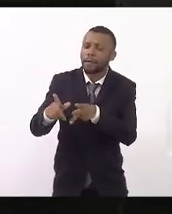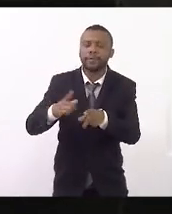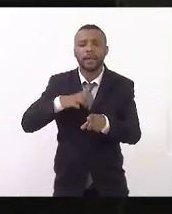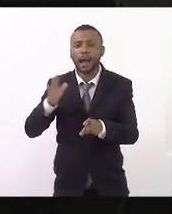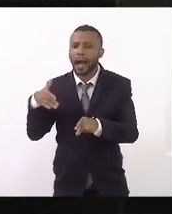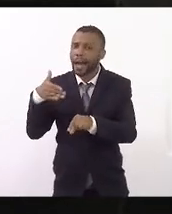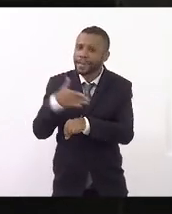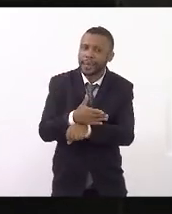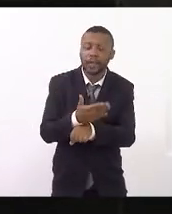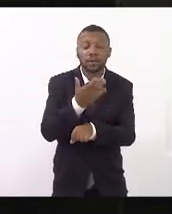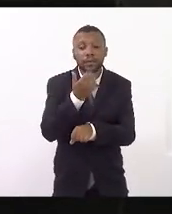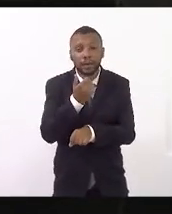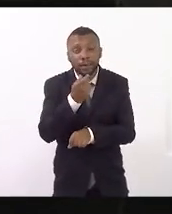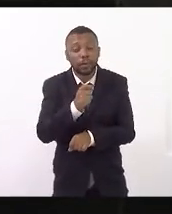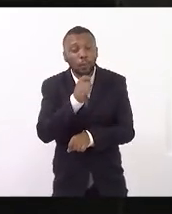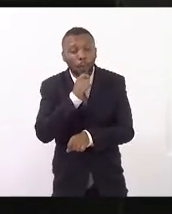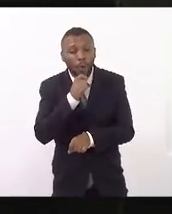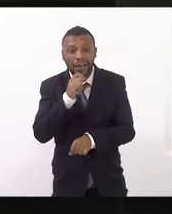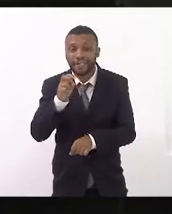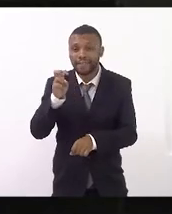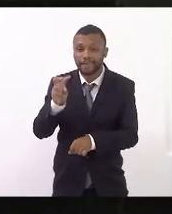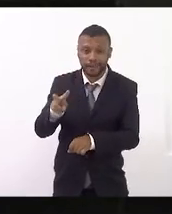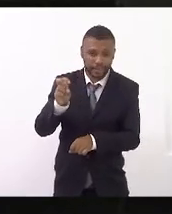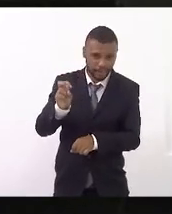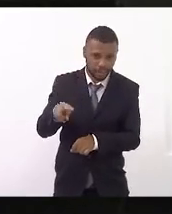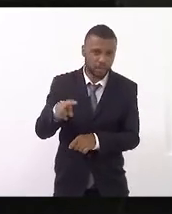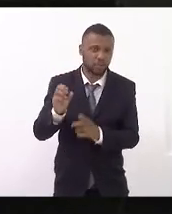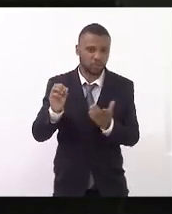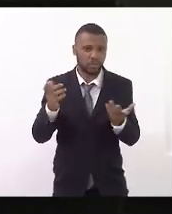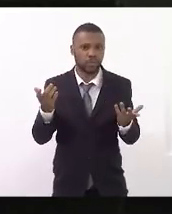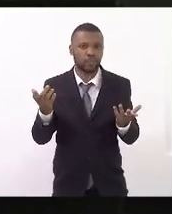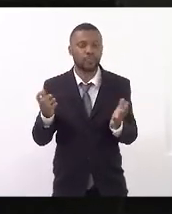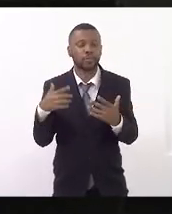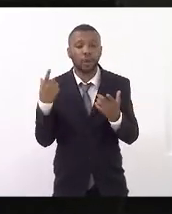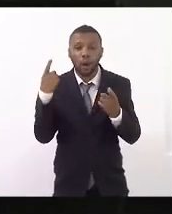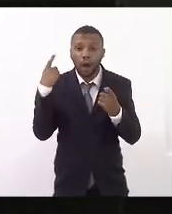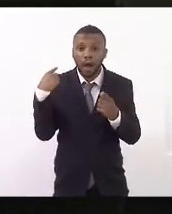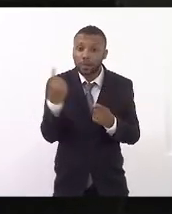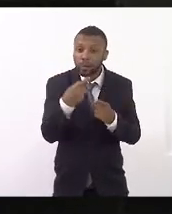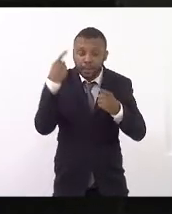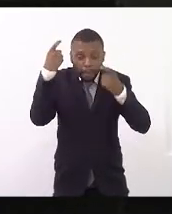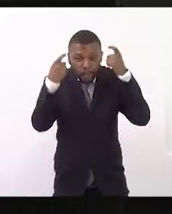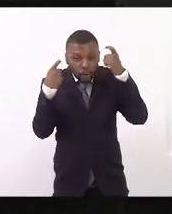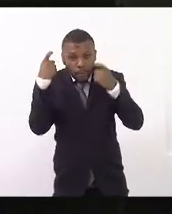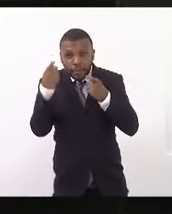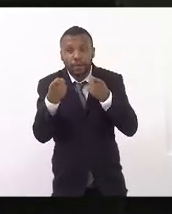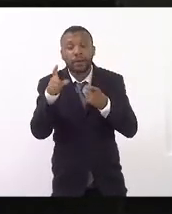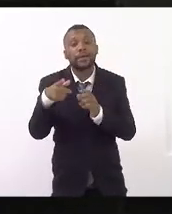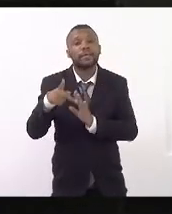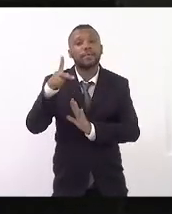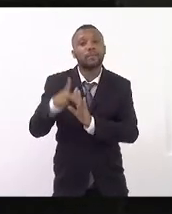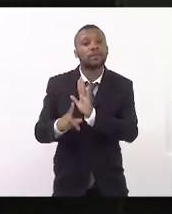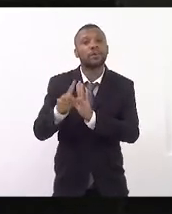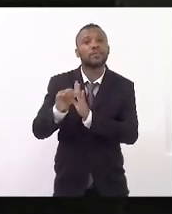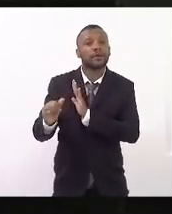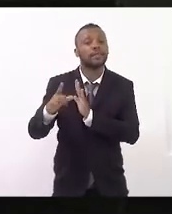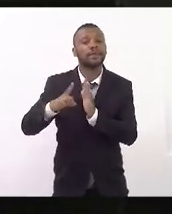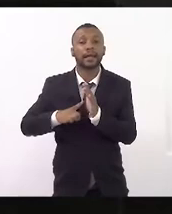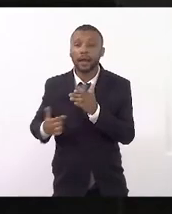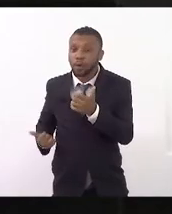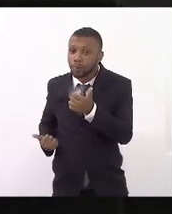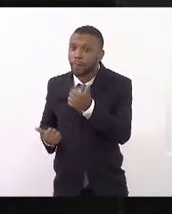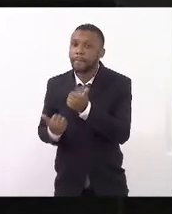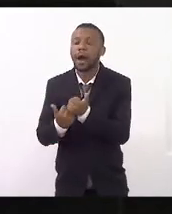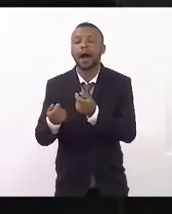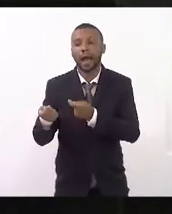sem veneno. Então, dito isso, senhor presidente, a nossa preocupação é que esse projeto vem num amparo